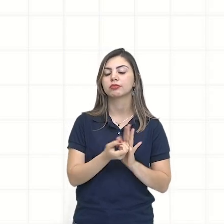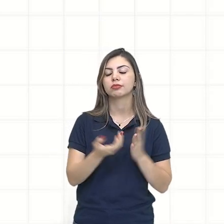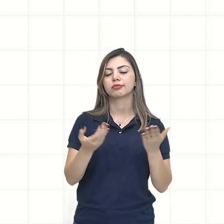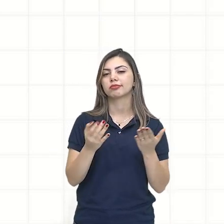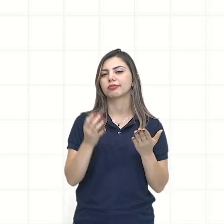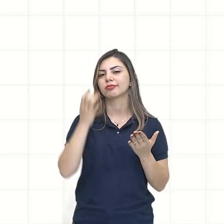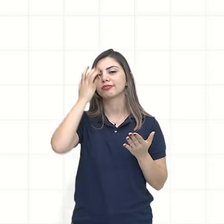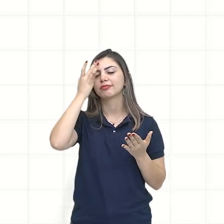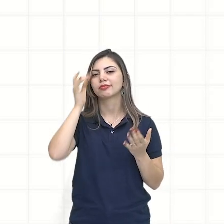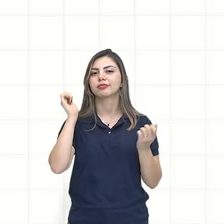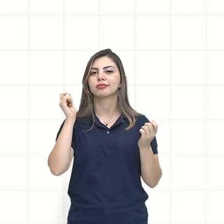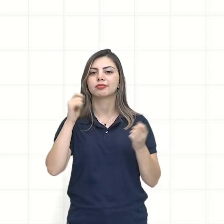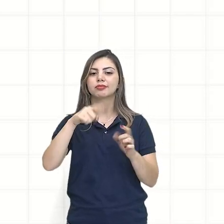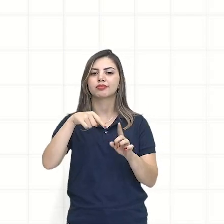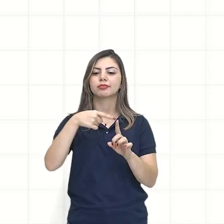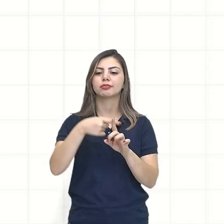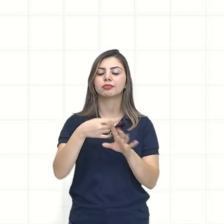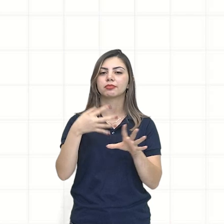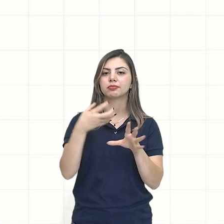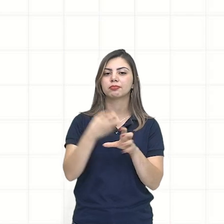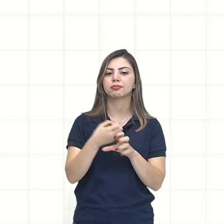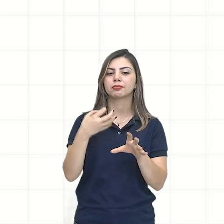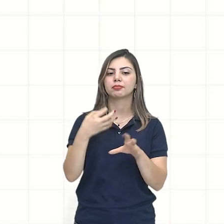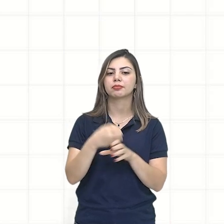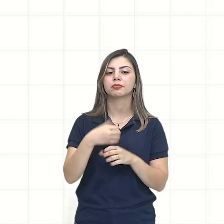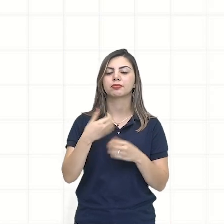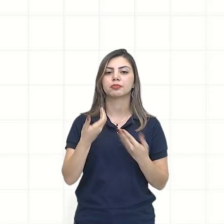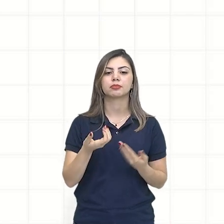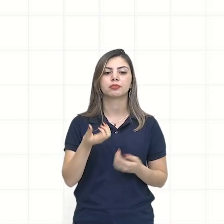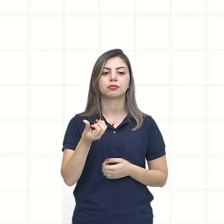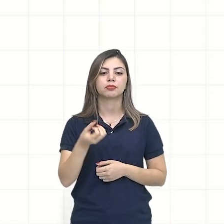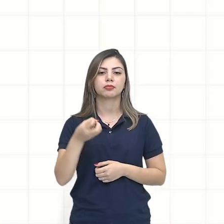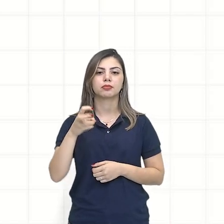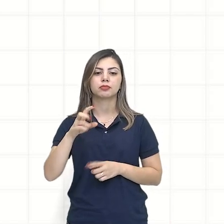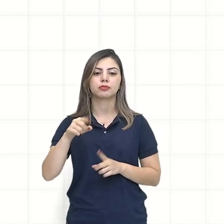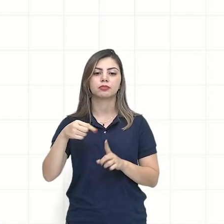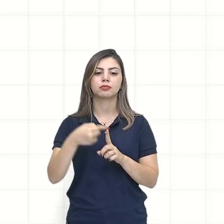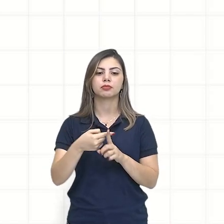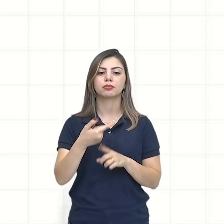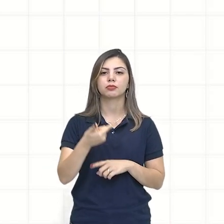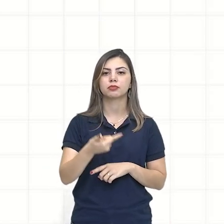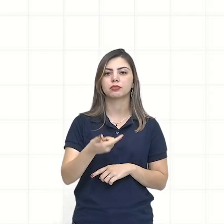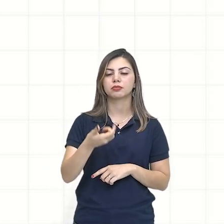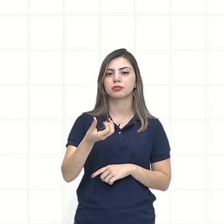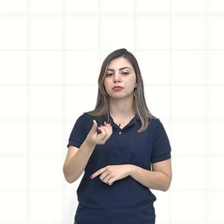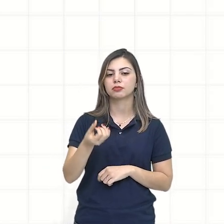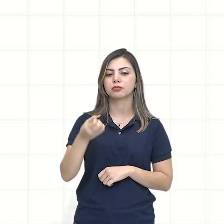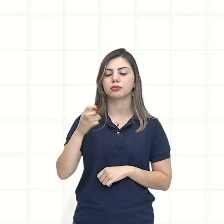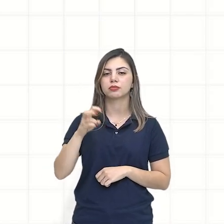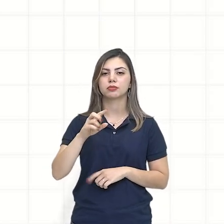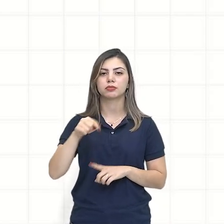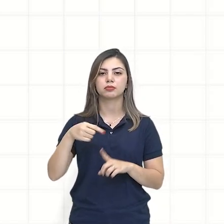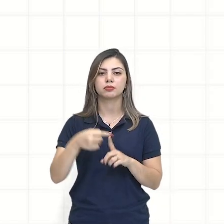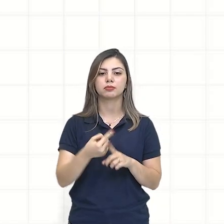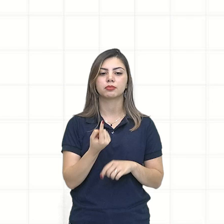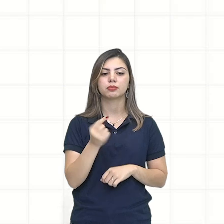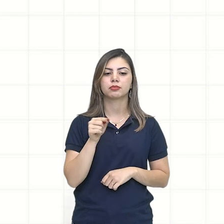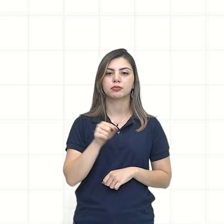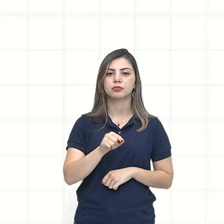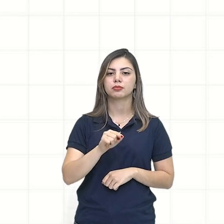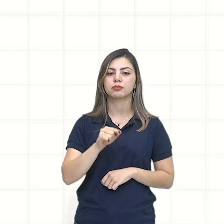isso daqui, né? Eu vou ter o quê? 65, 265, com mais